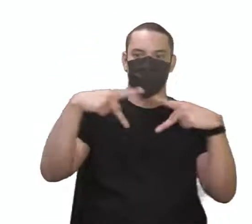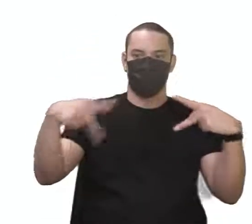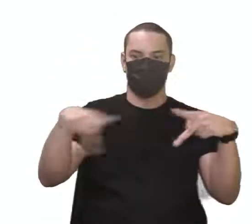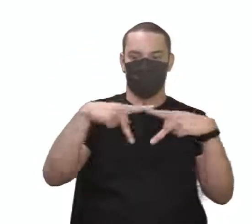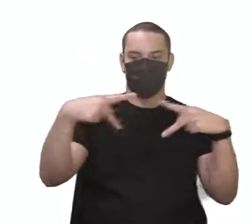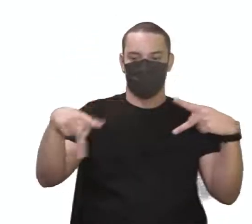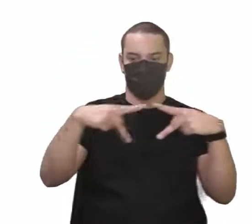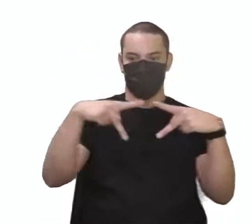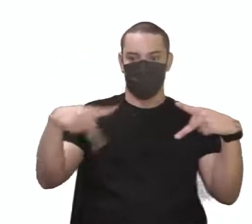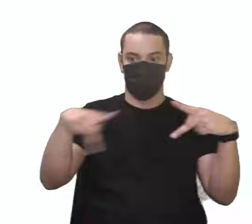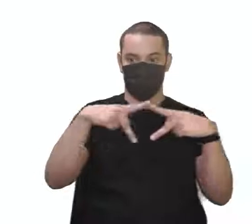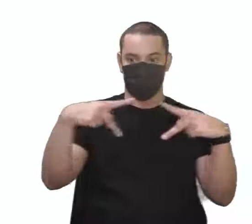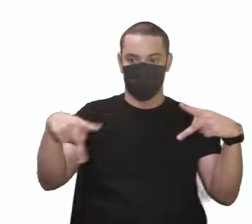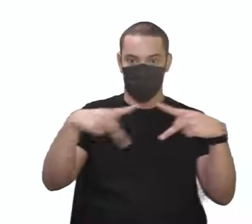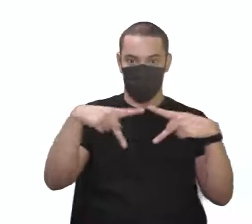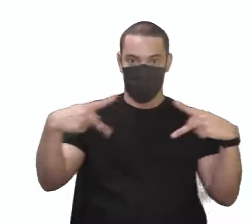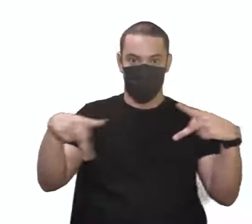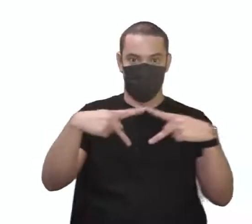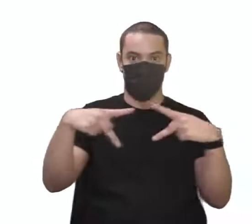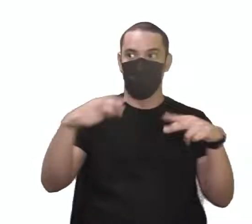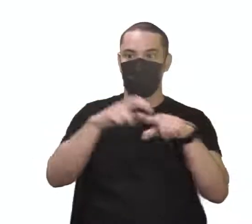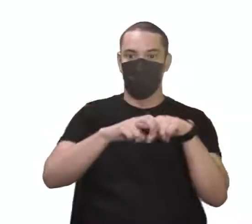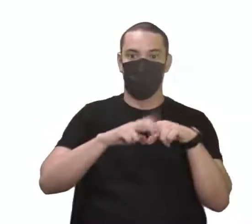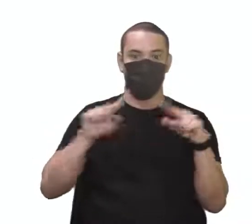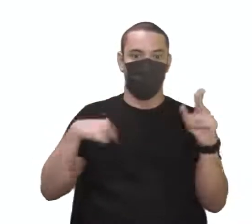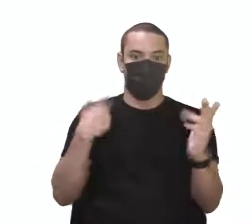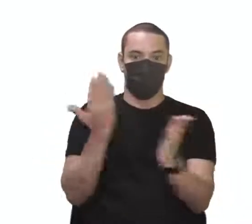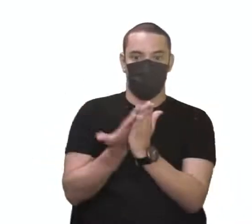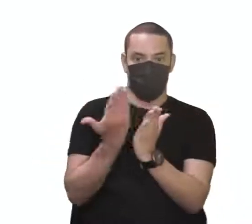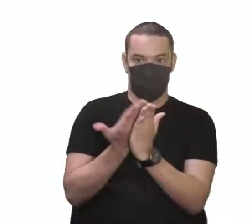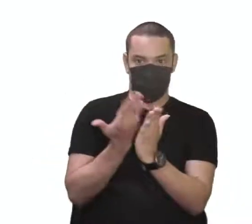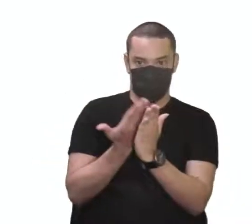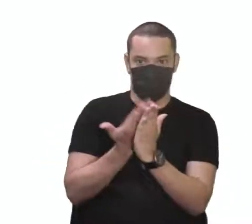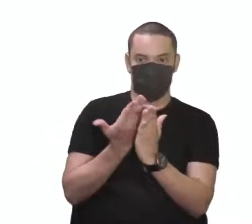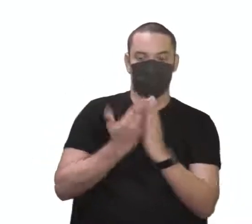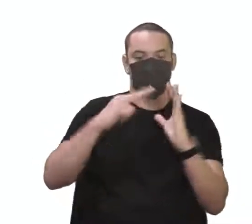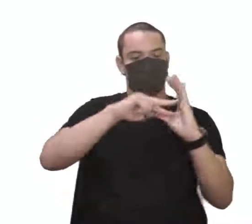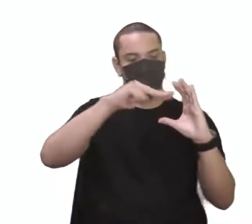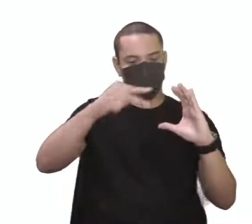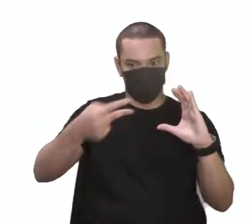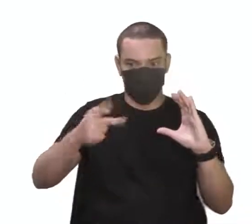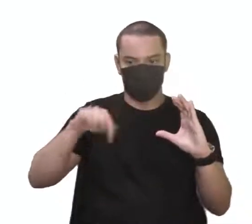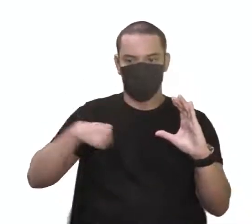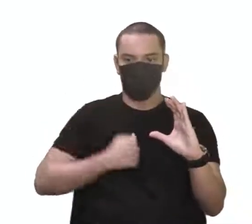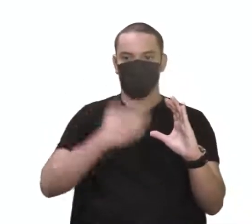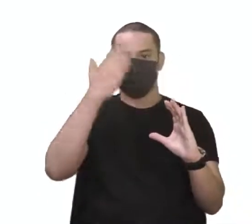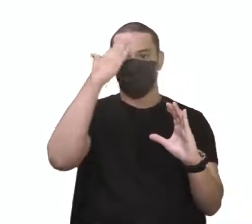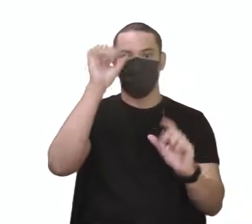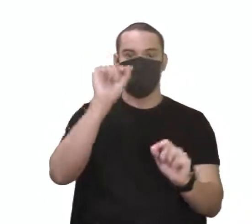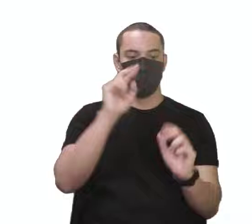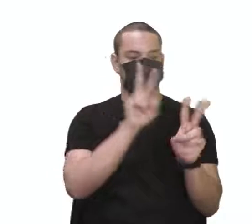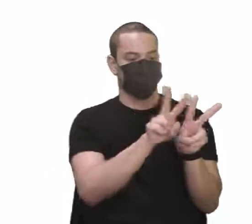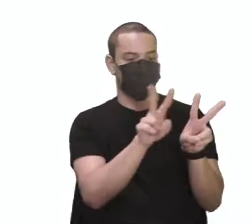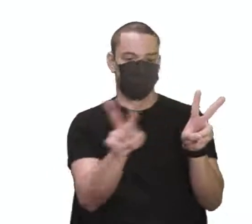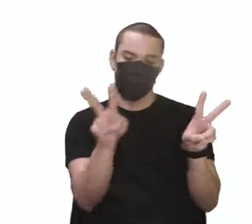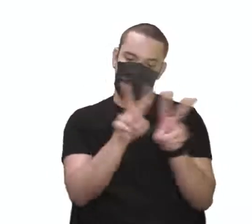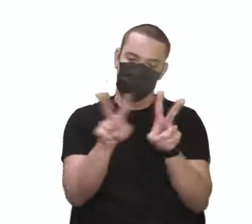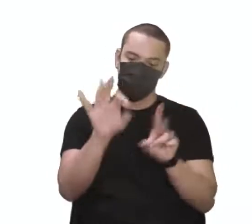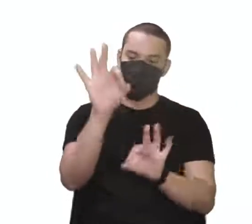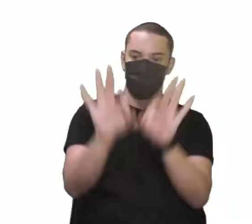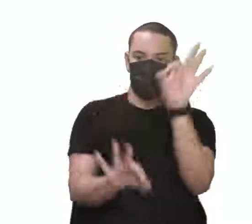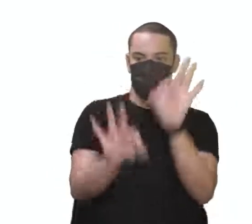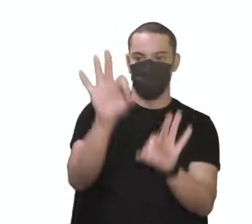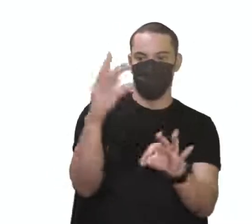proteínas. Então, quando a gente faz o estudo desse genoma, nós fazemos o